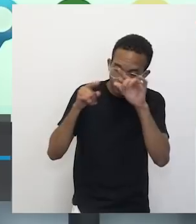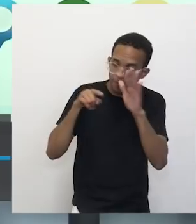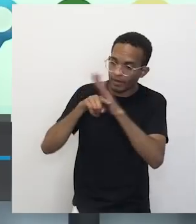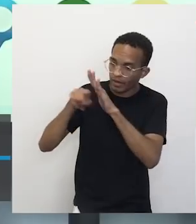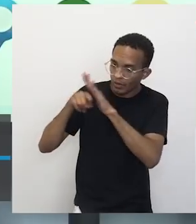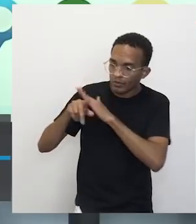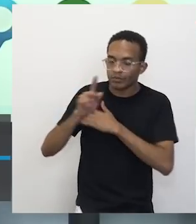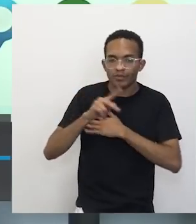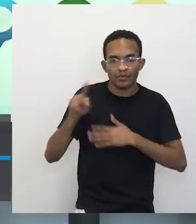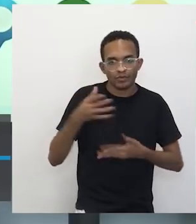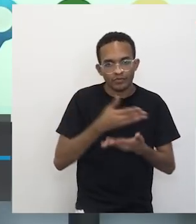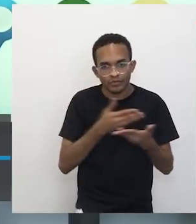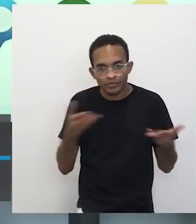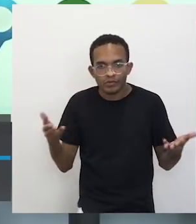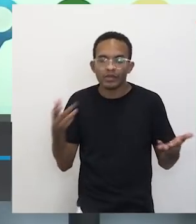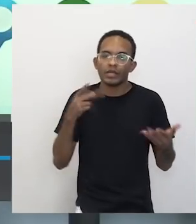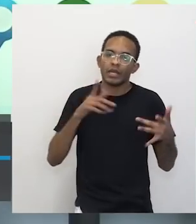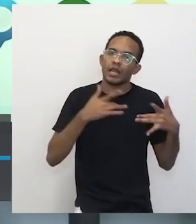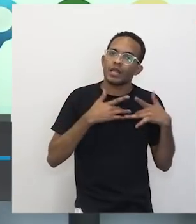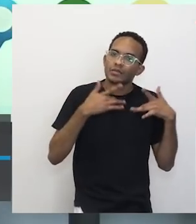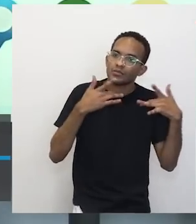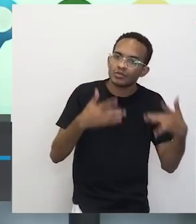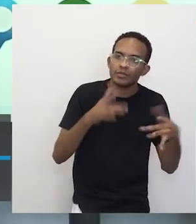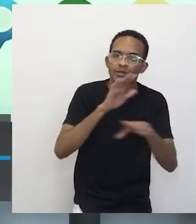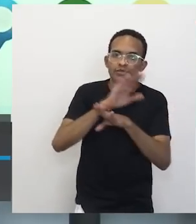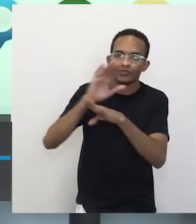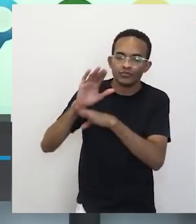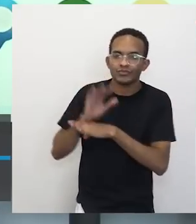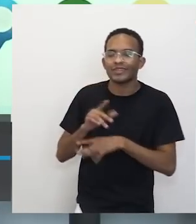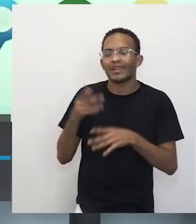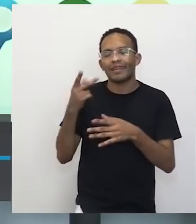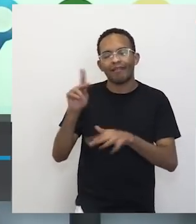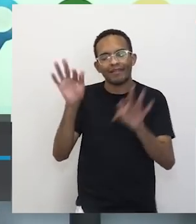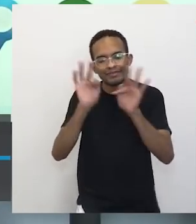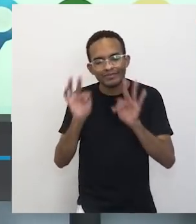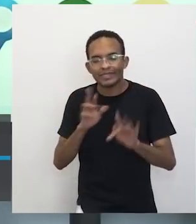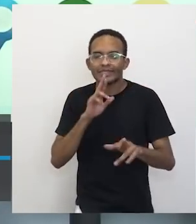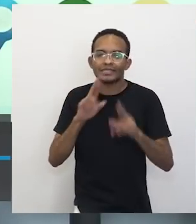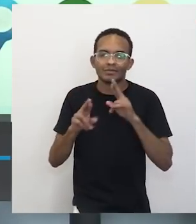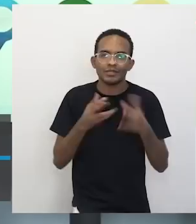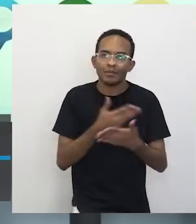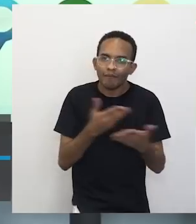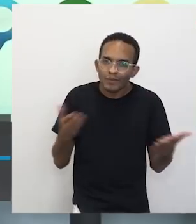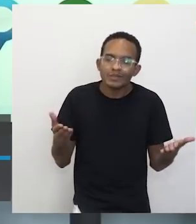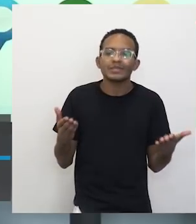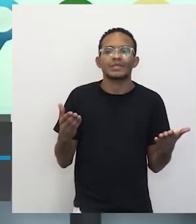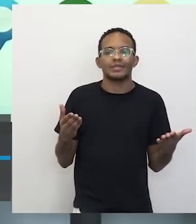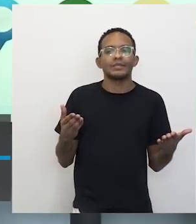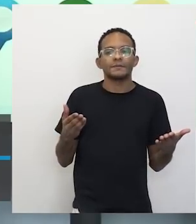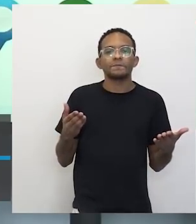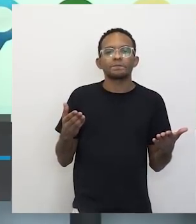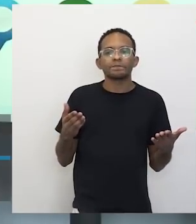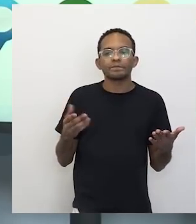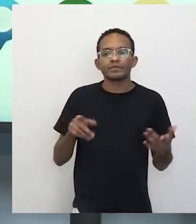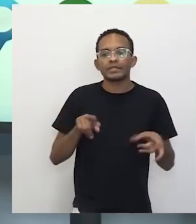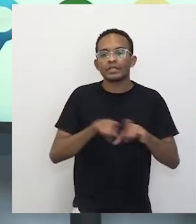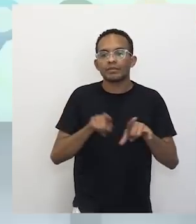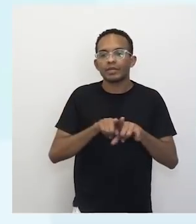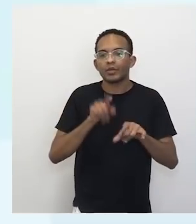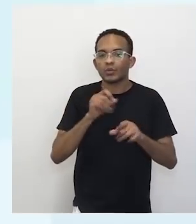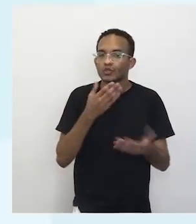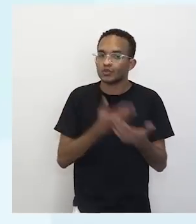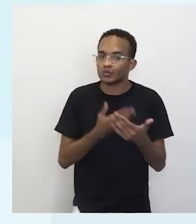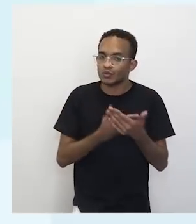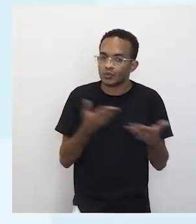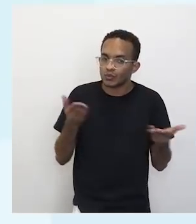professores de vocês, eles estão à disposição, vão ficar muito felizes de responder para vocês. E o que a gente estudou